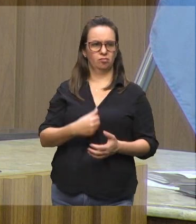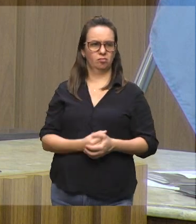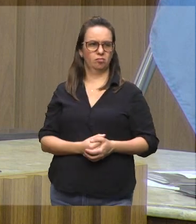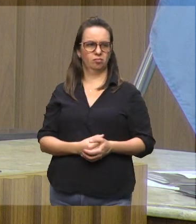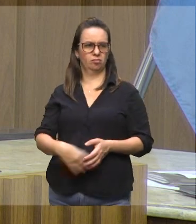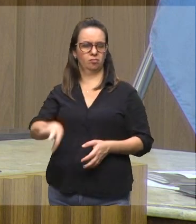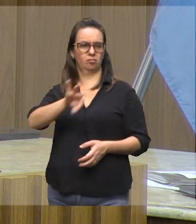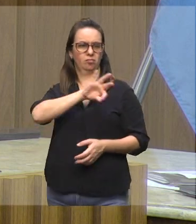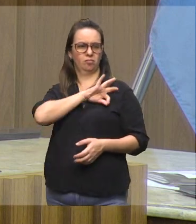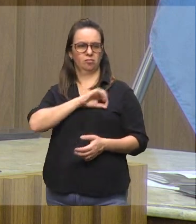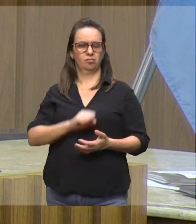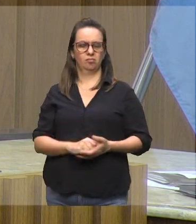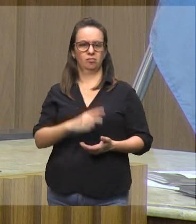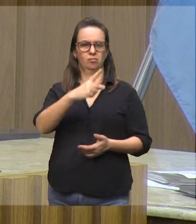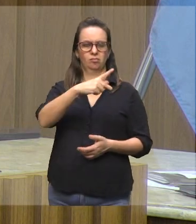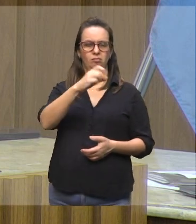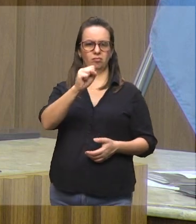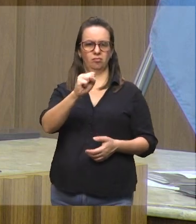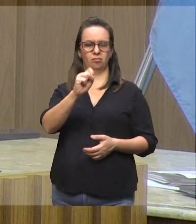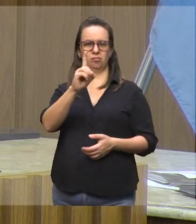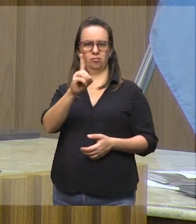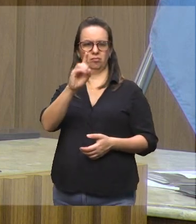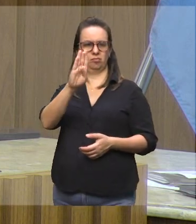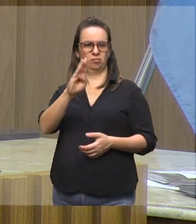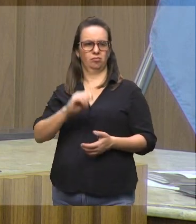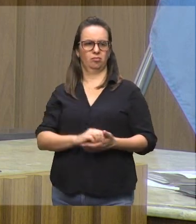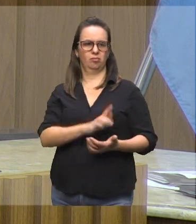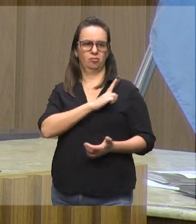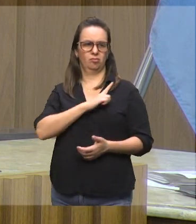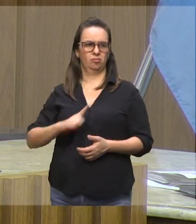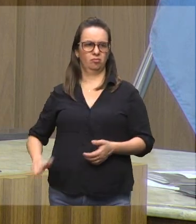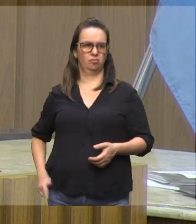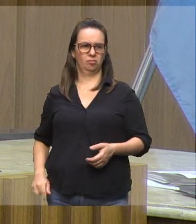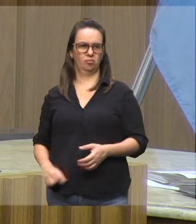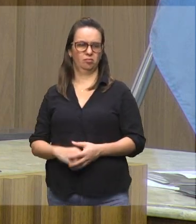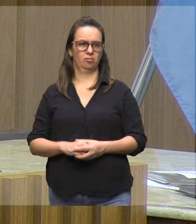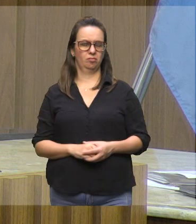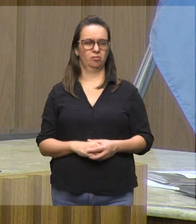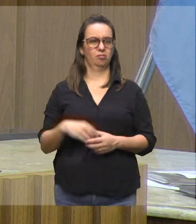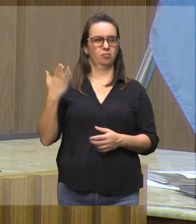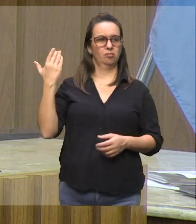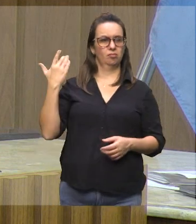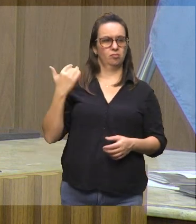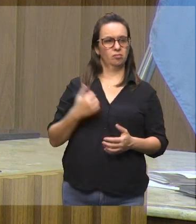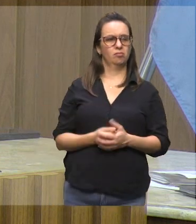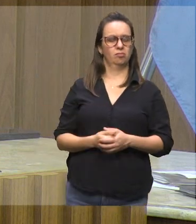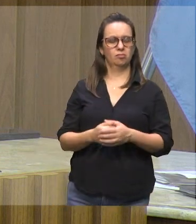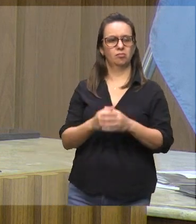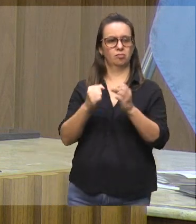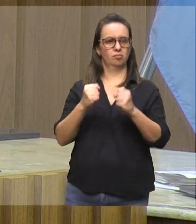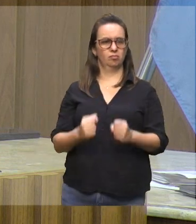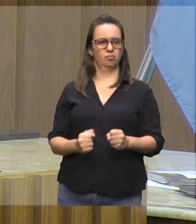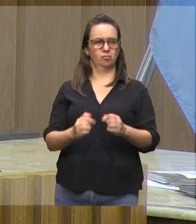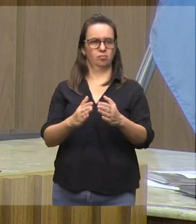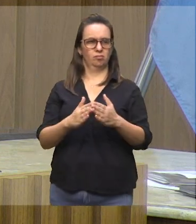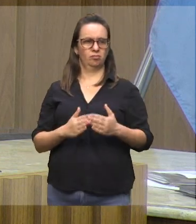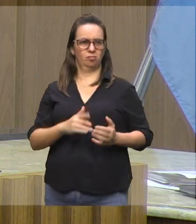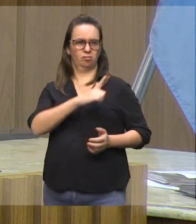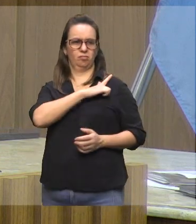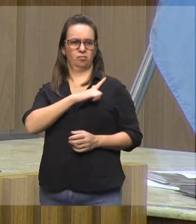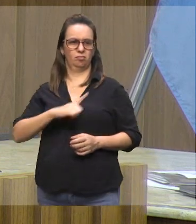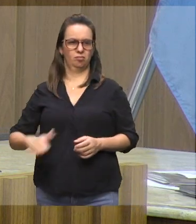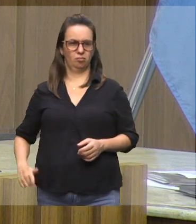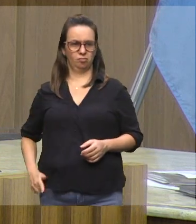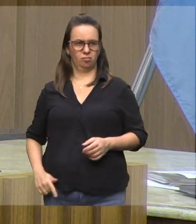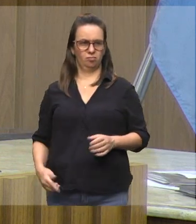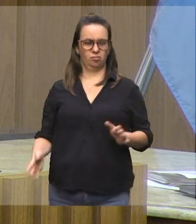do PSDB governar. E na época da campanha, que nós tínhamos o direito e a obrigação de cobrar, o governador veio aqui em Assis, Rodrigo Garcia,